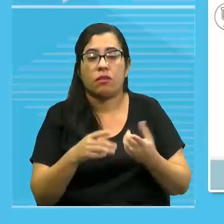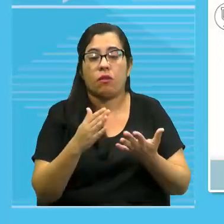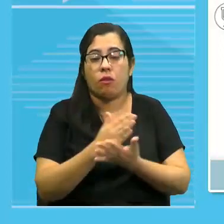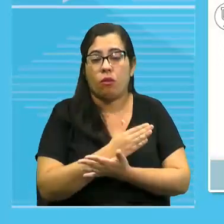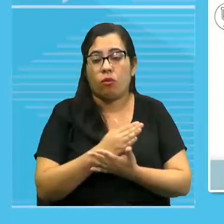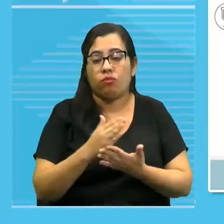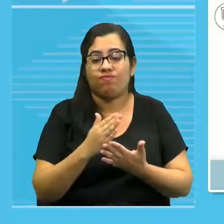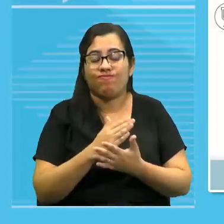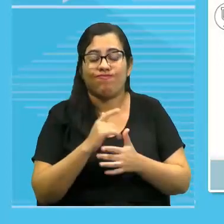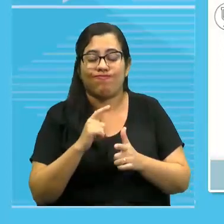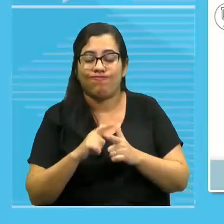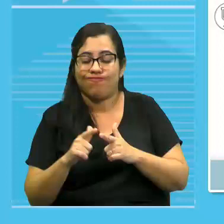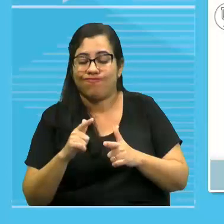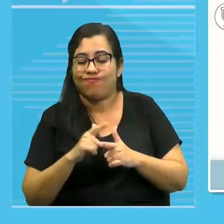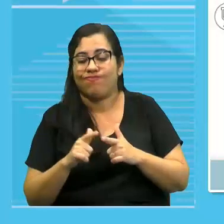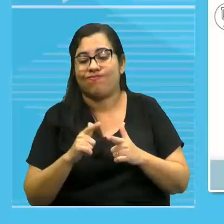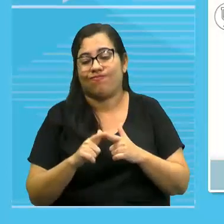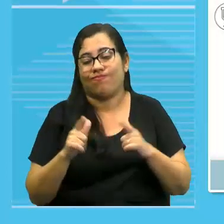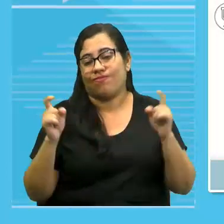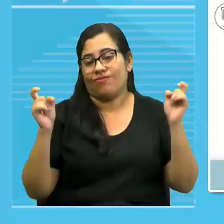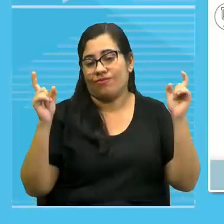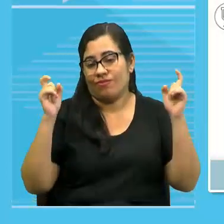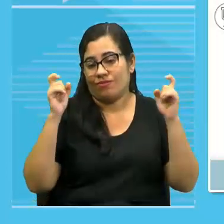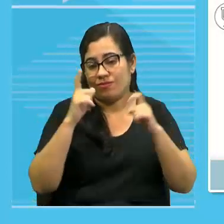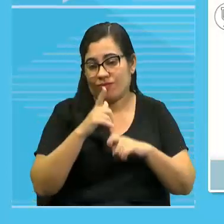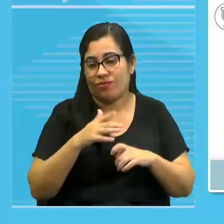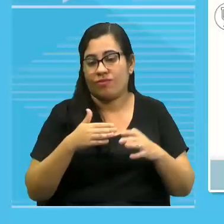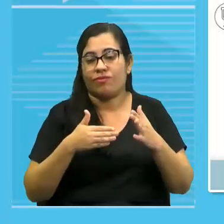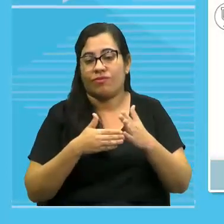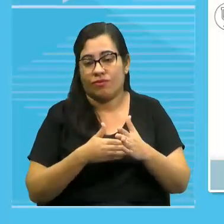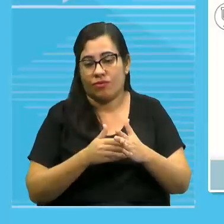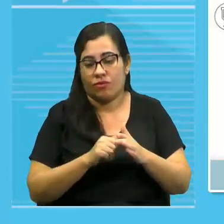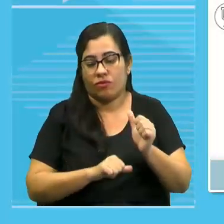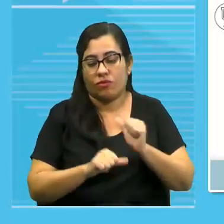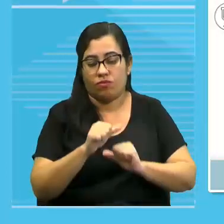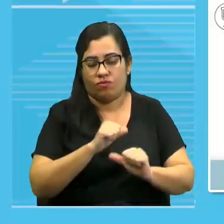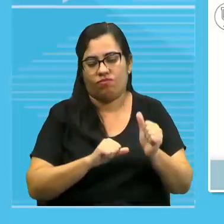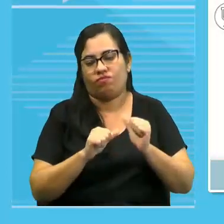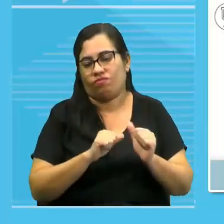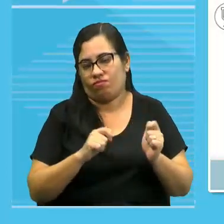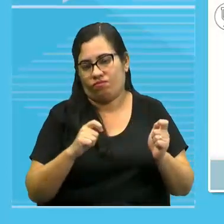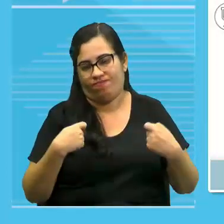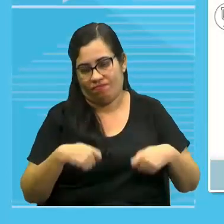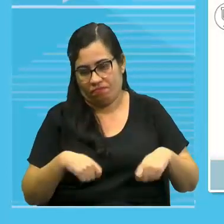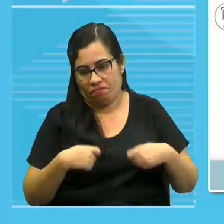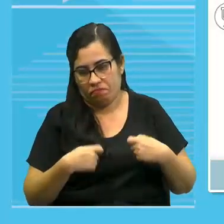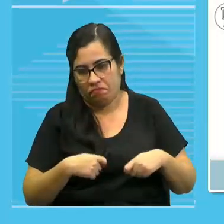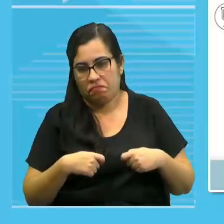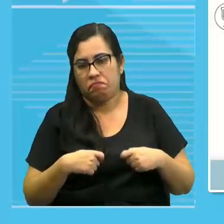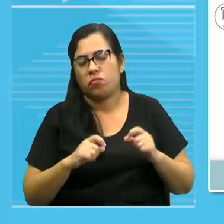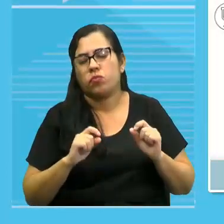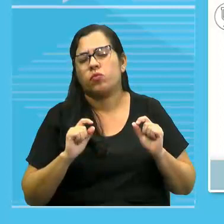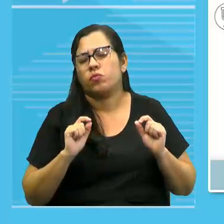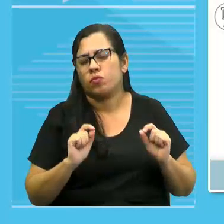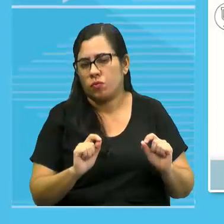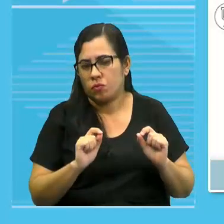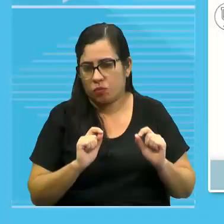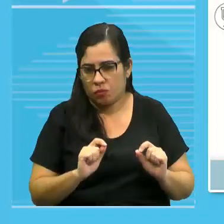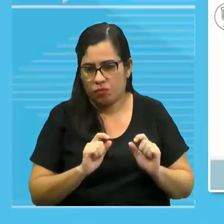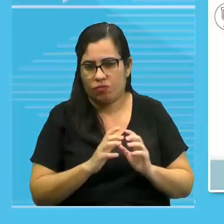obstáculos que temos que superar tais como